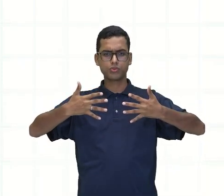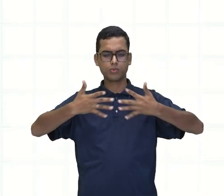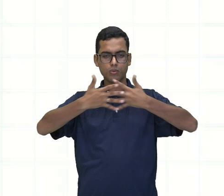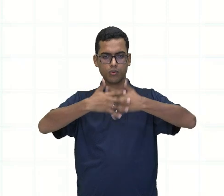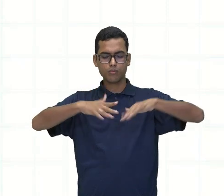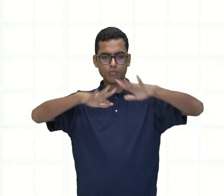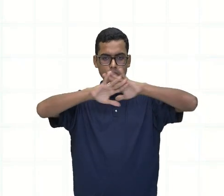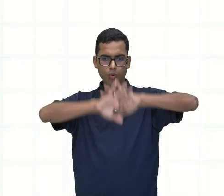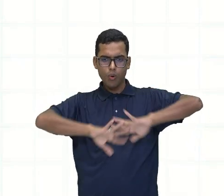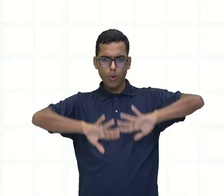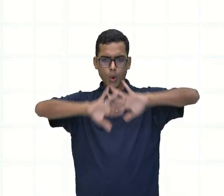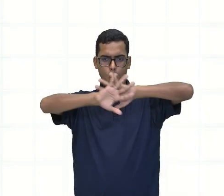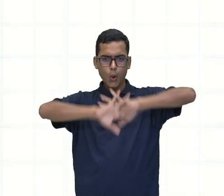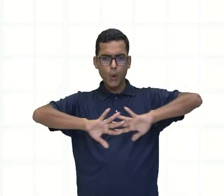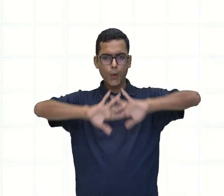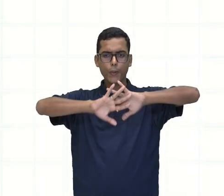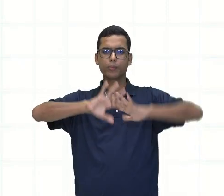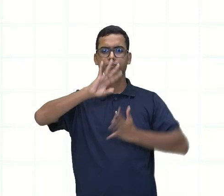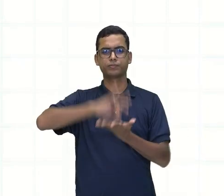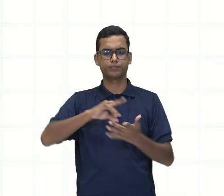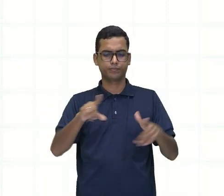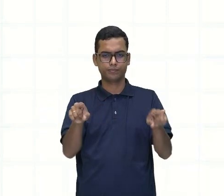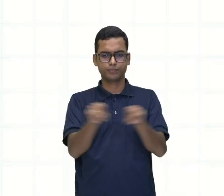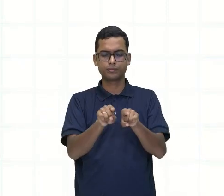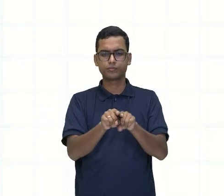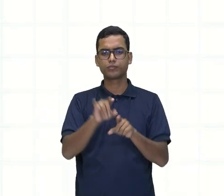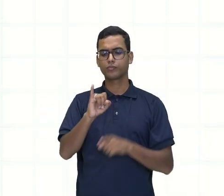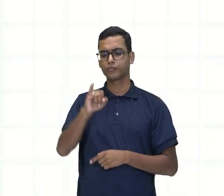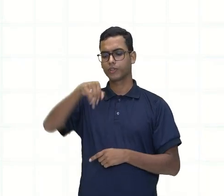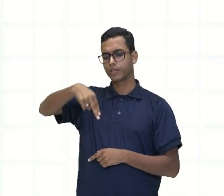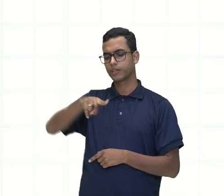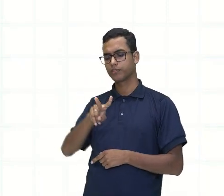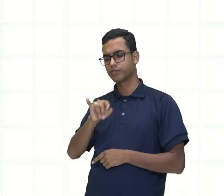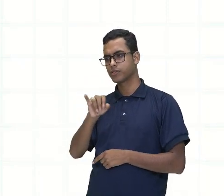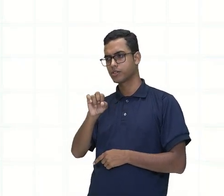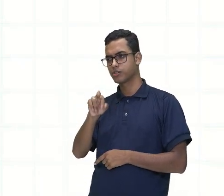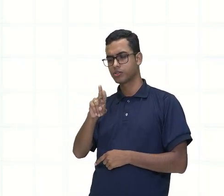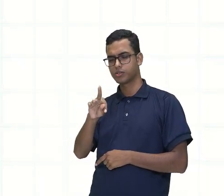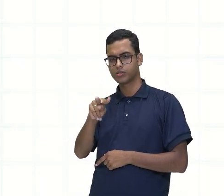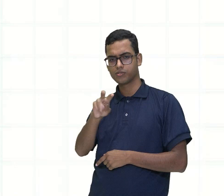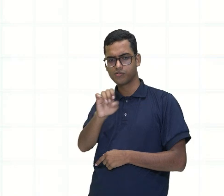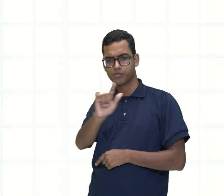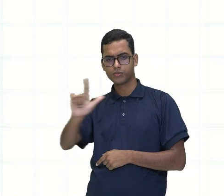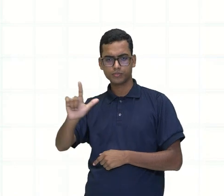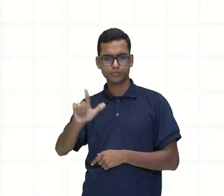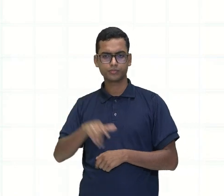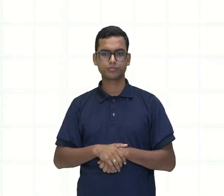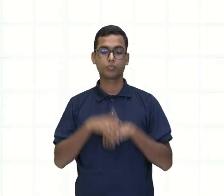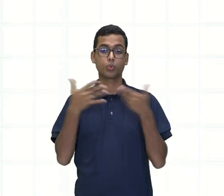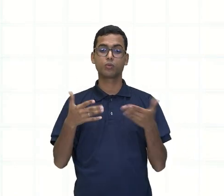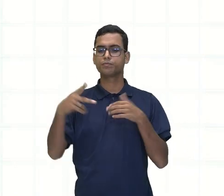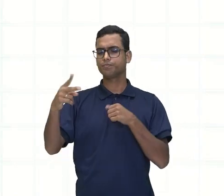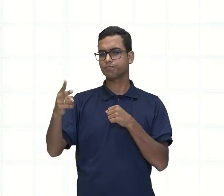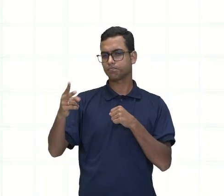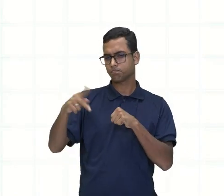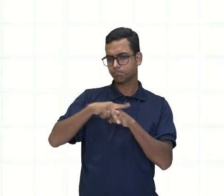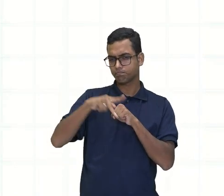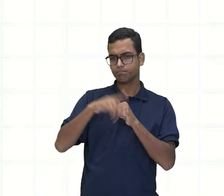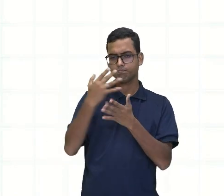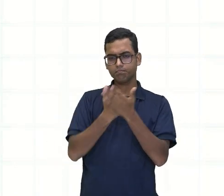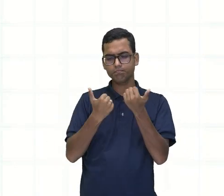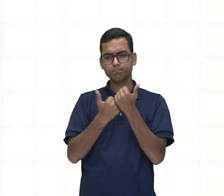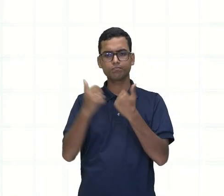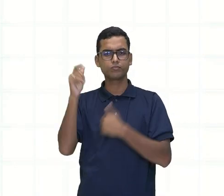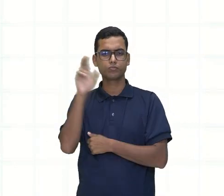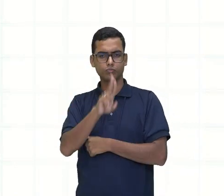ficou invisível. Qual será o nosso pronome aí que eu vou substituir a garota? No one could see her, né?